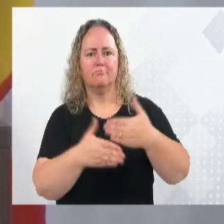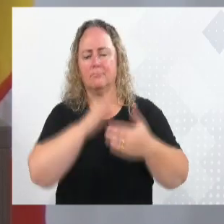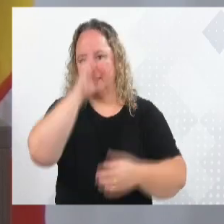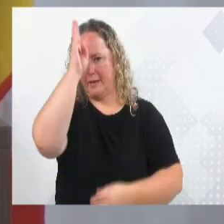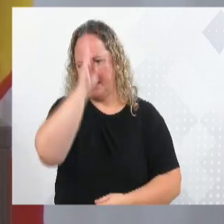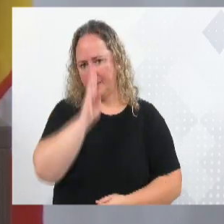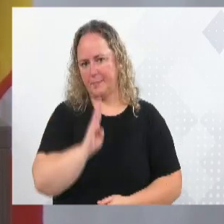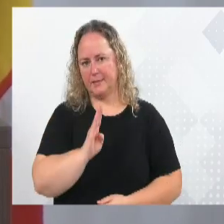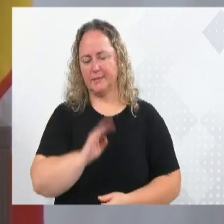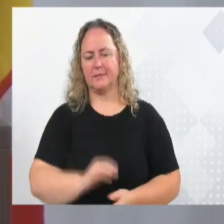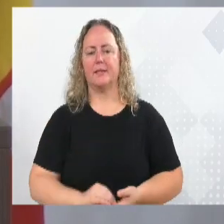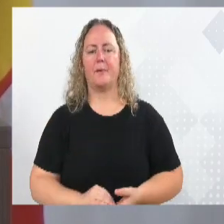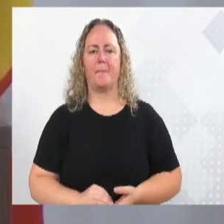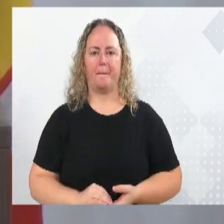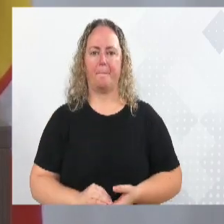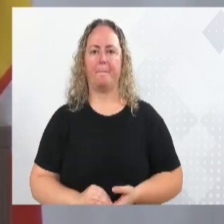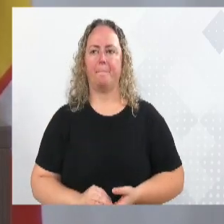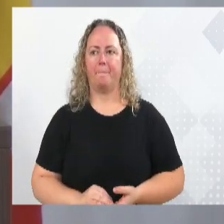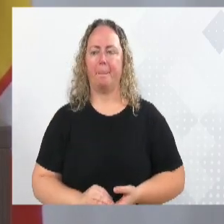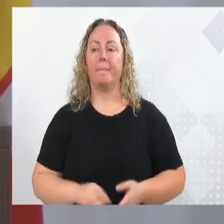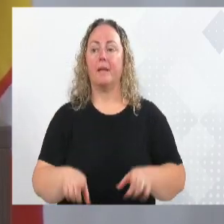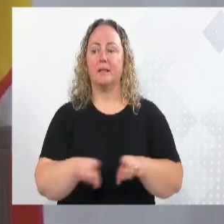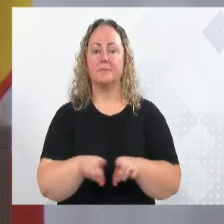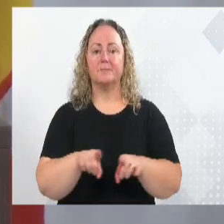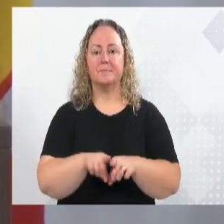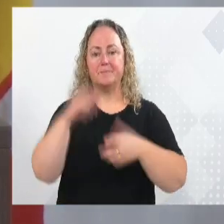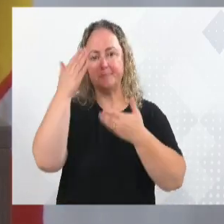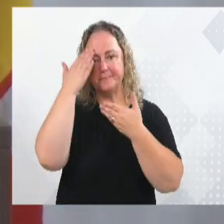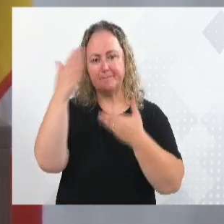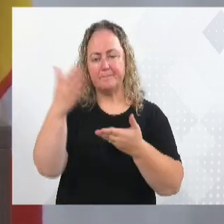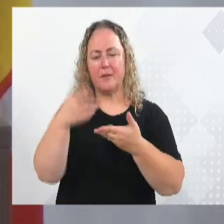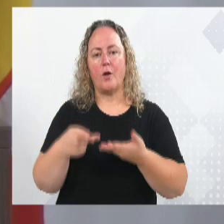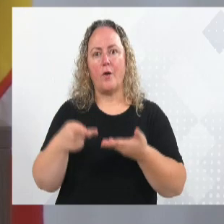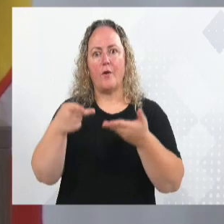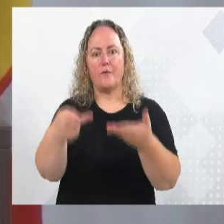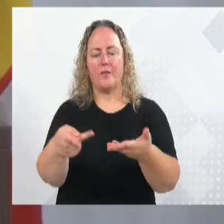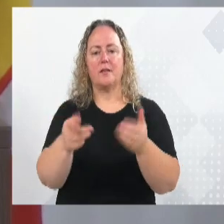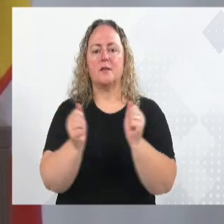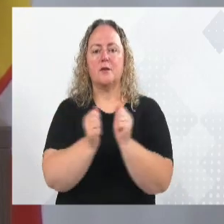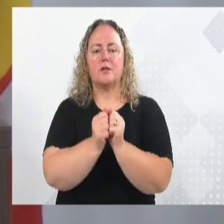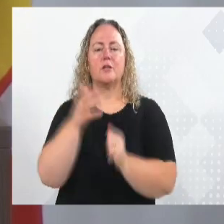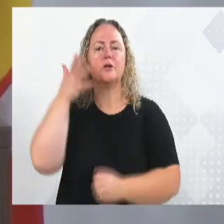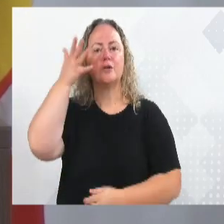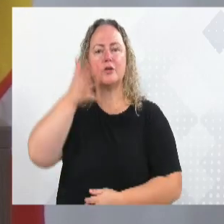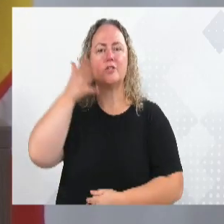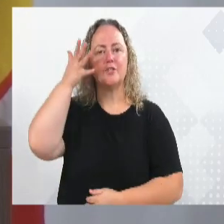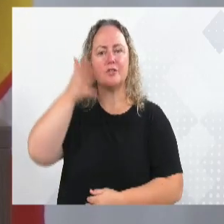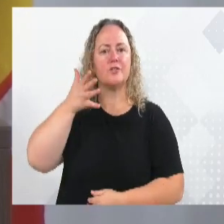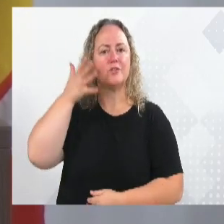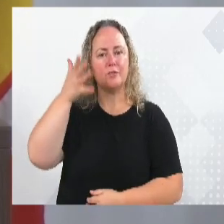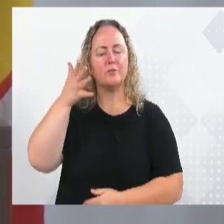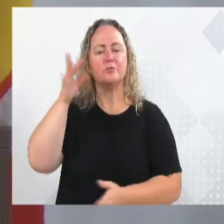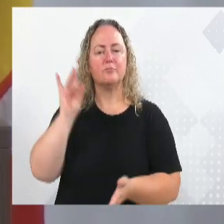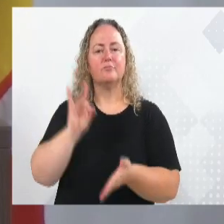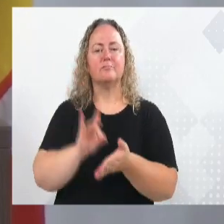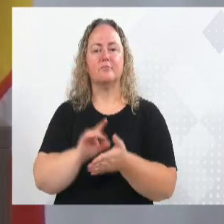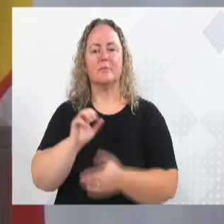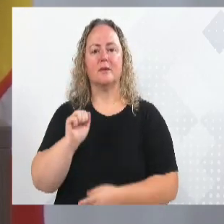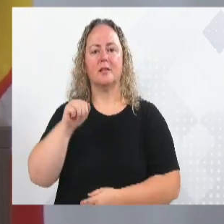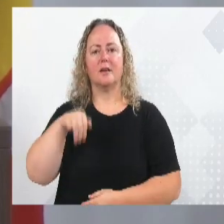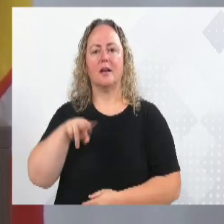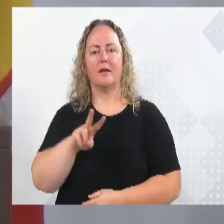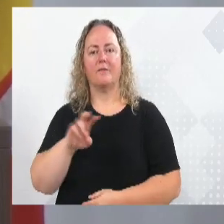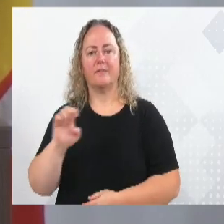e agradecer também o convite para poder fazer parte da palestra que vai acontecer no encontro lá na ambe